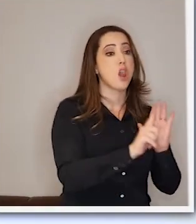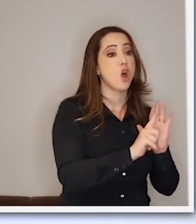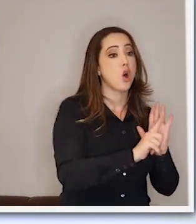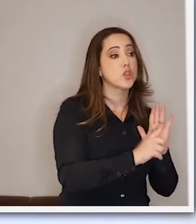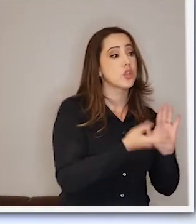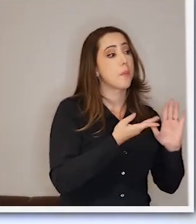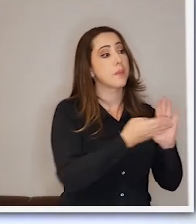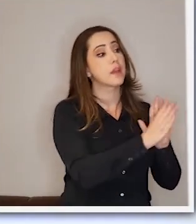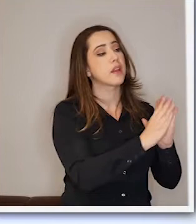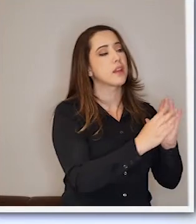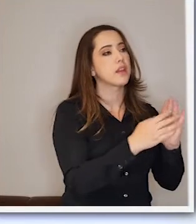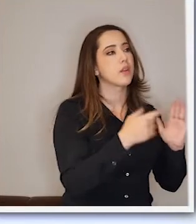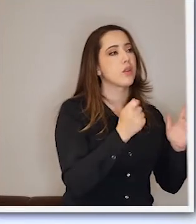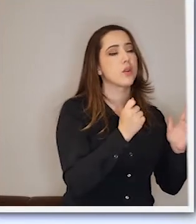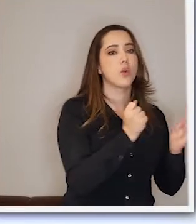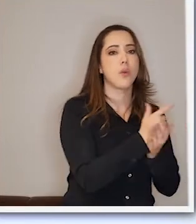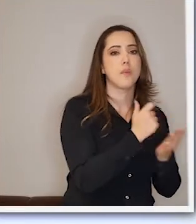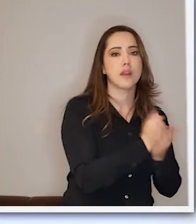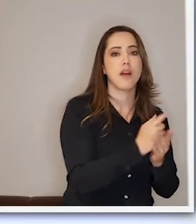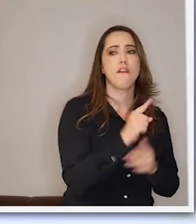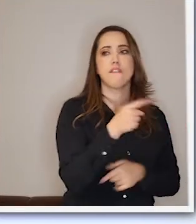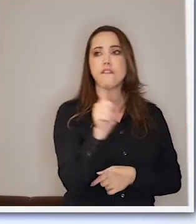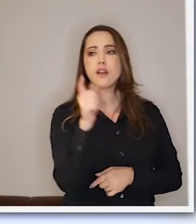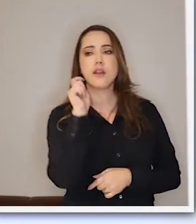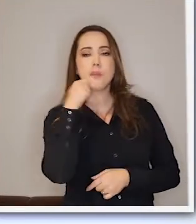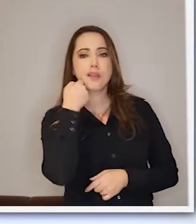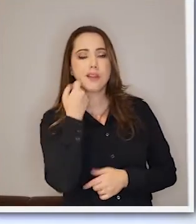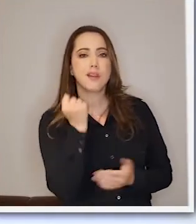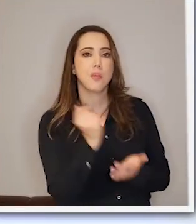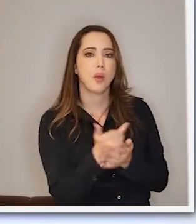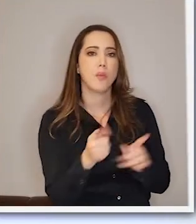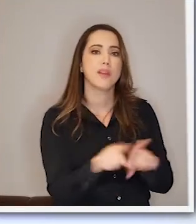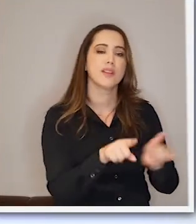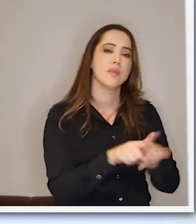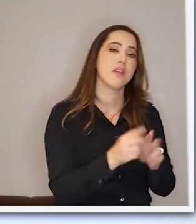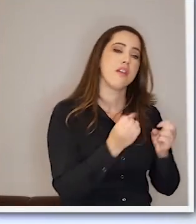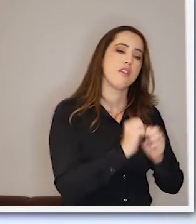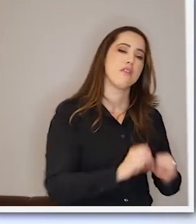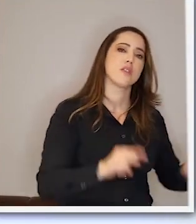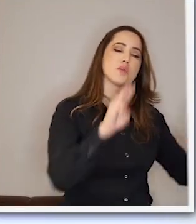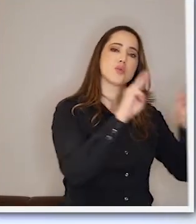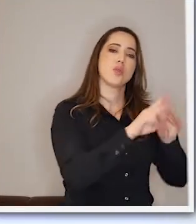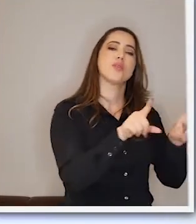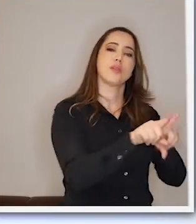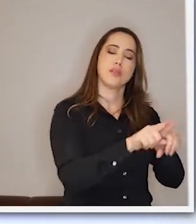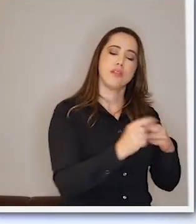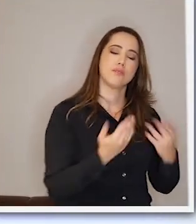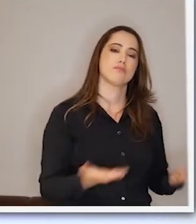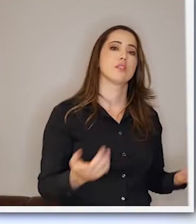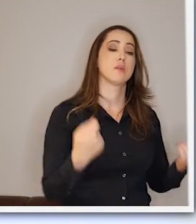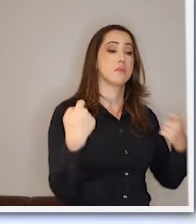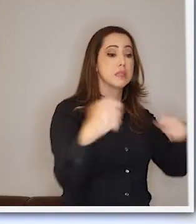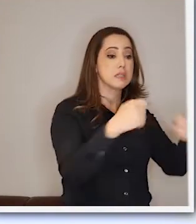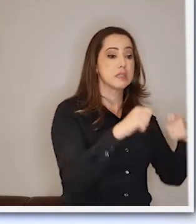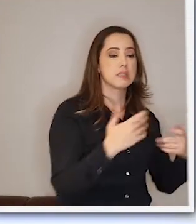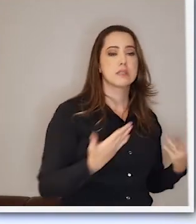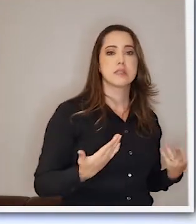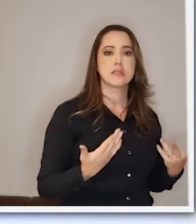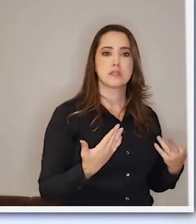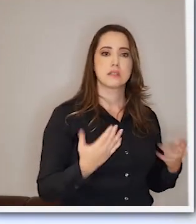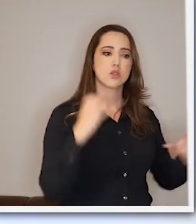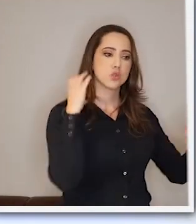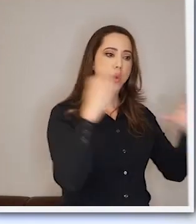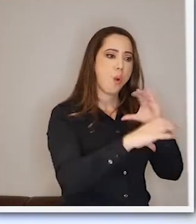programa, mas também vai consumir os produtos vendidos numa loja, num supermercado, numa padaria, num show. Ele